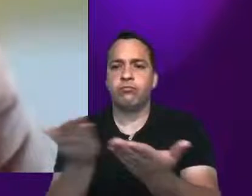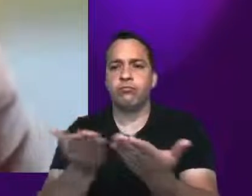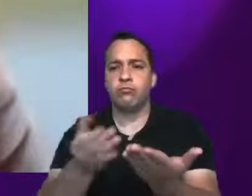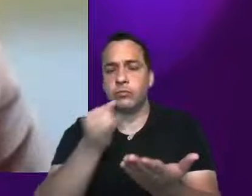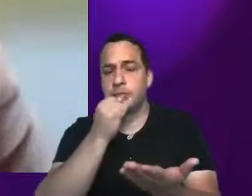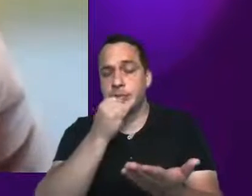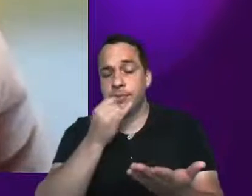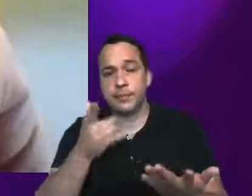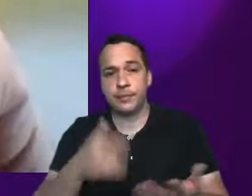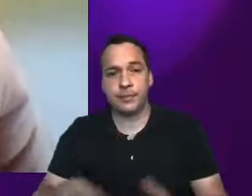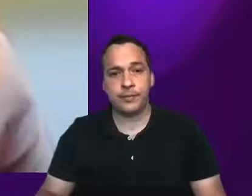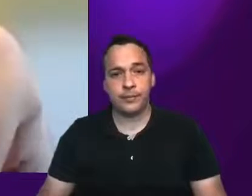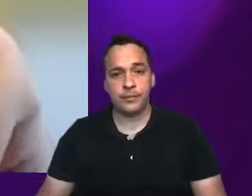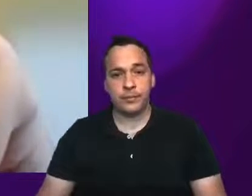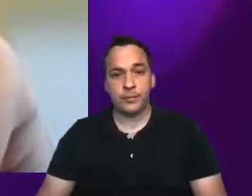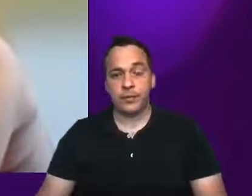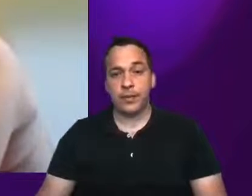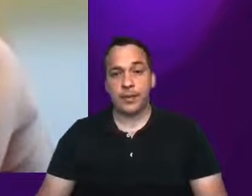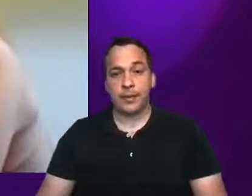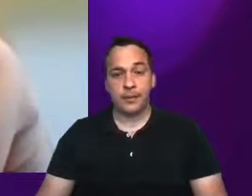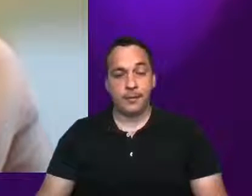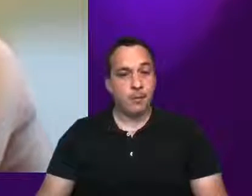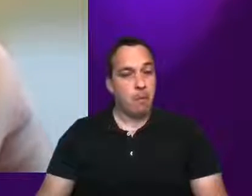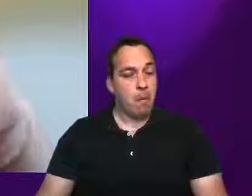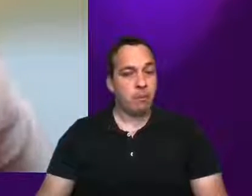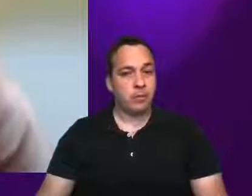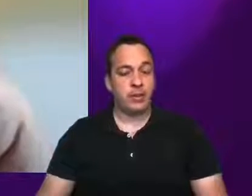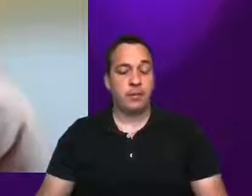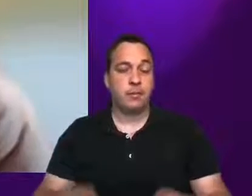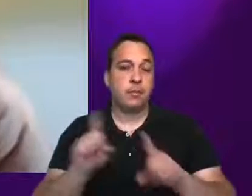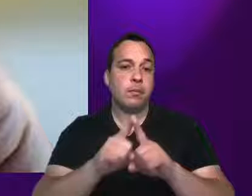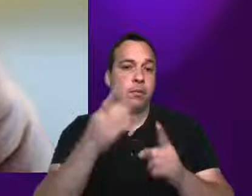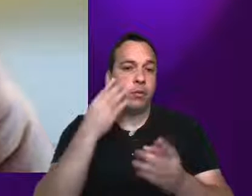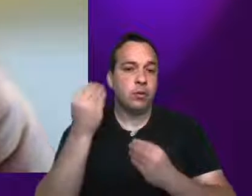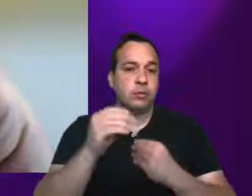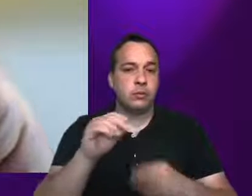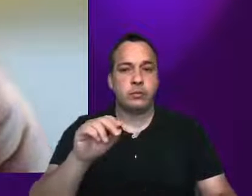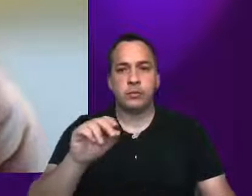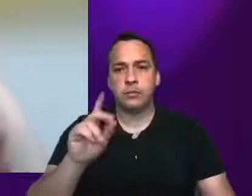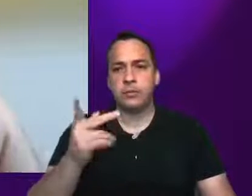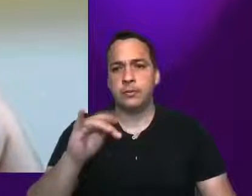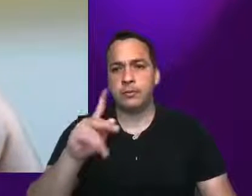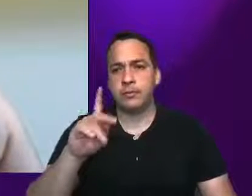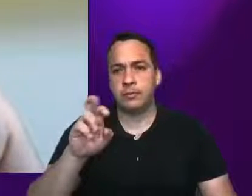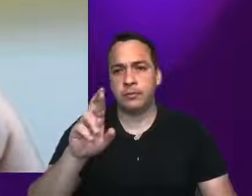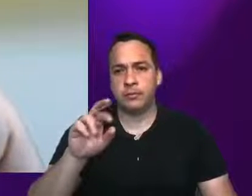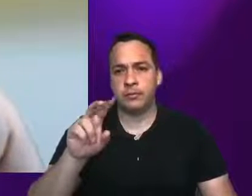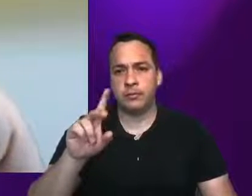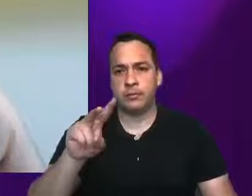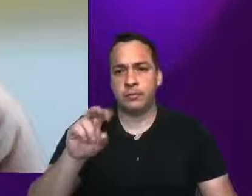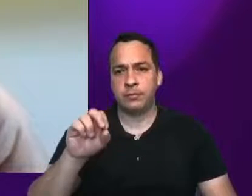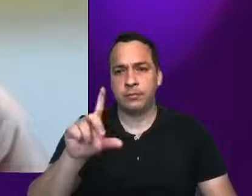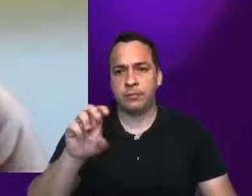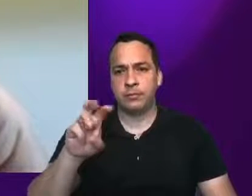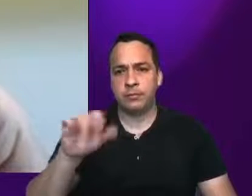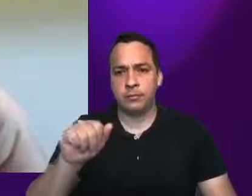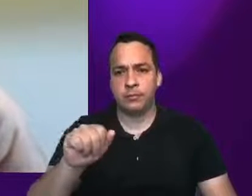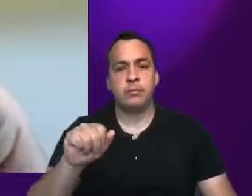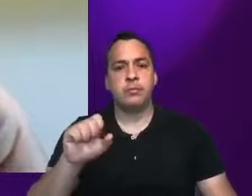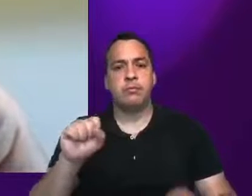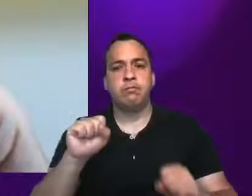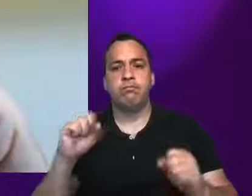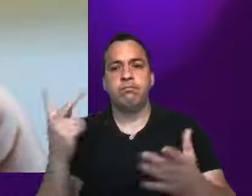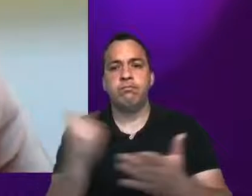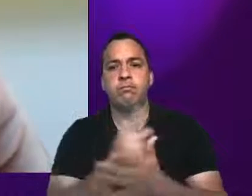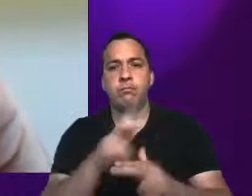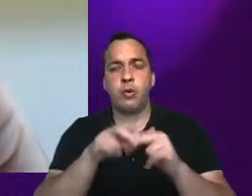principalmente entendendo que a hipervolemia ela é causa dessa hipotensão